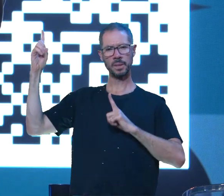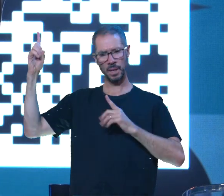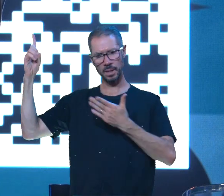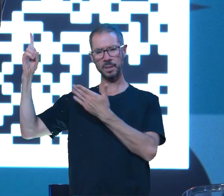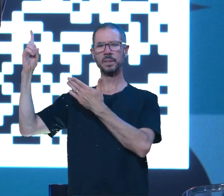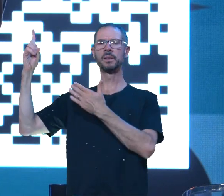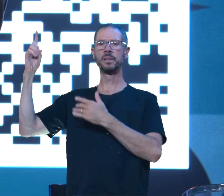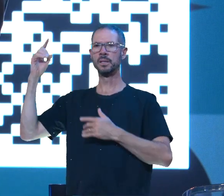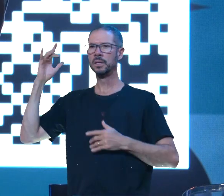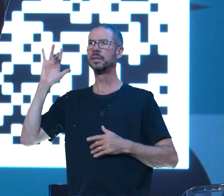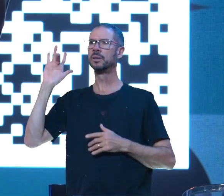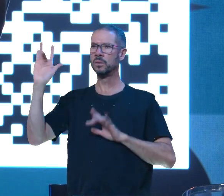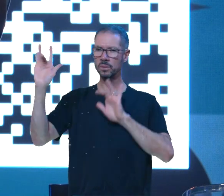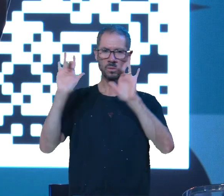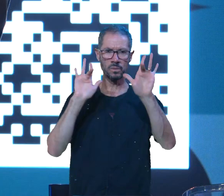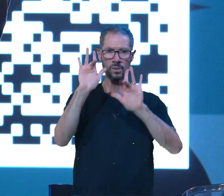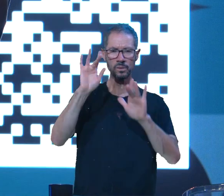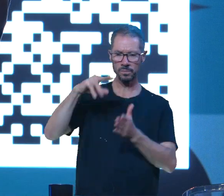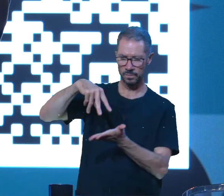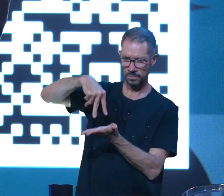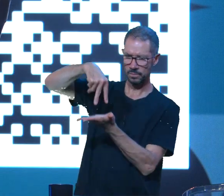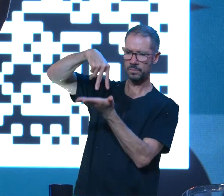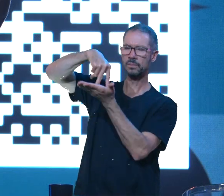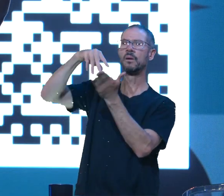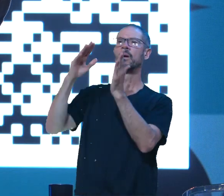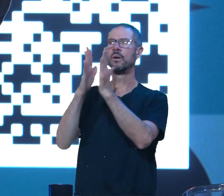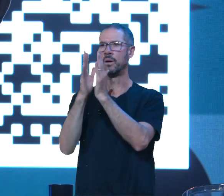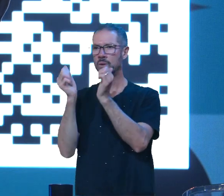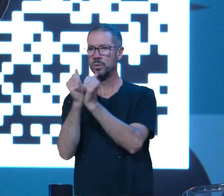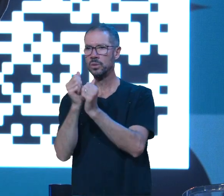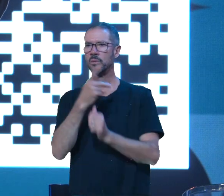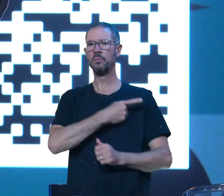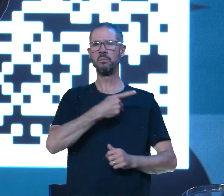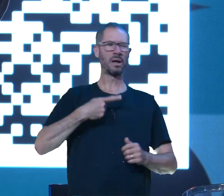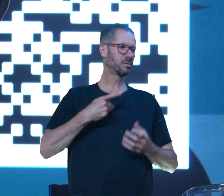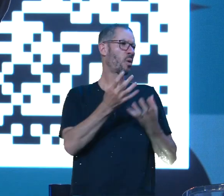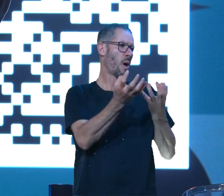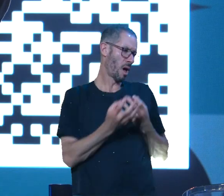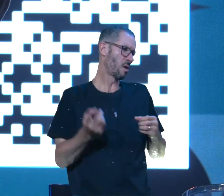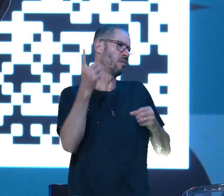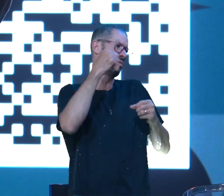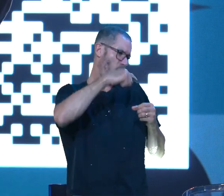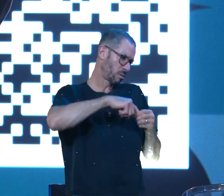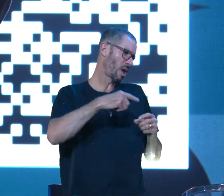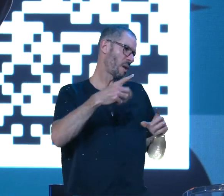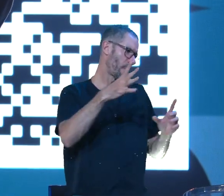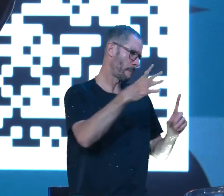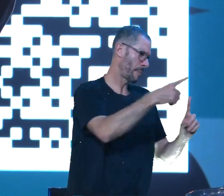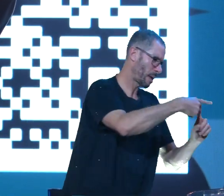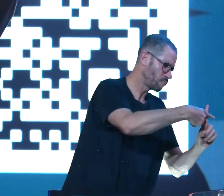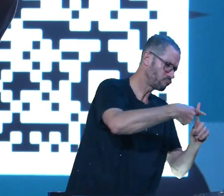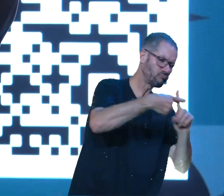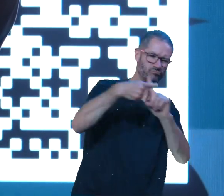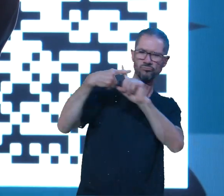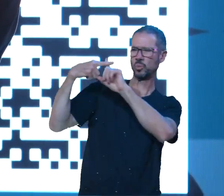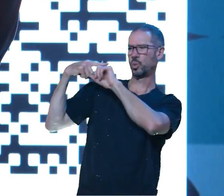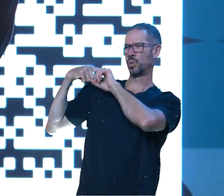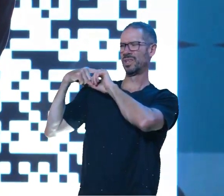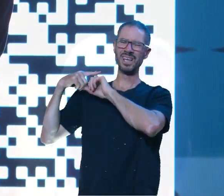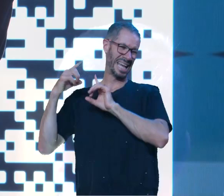Se Deus falou com você, fica de pé no teu lugar, eu quero orar com você. Pastor, eu quero voltar a carregar a minha cruz. Por N razões, deixei de